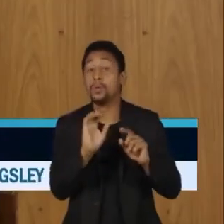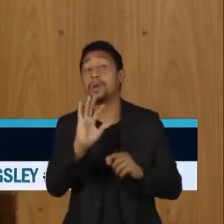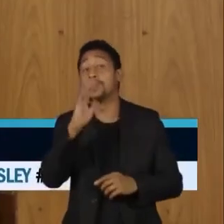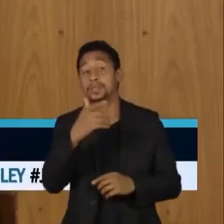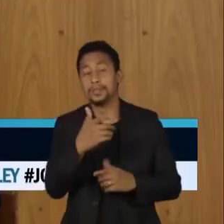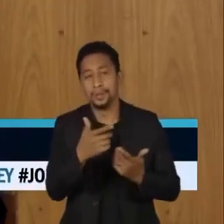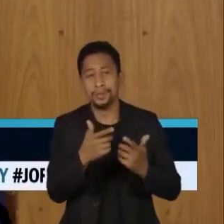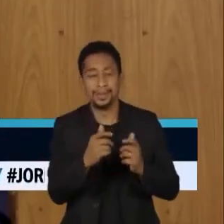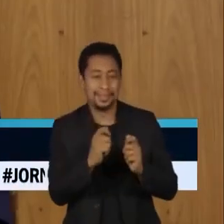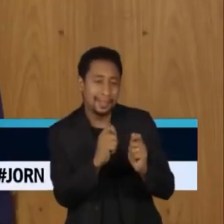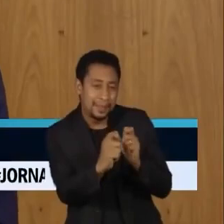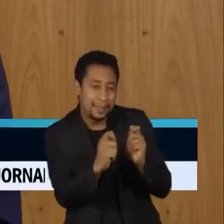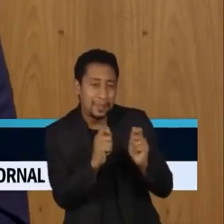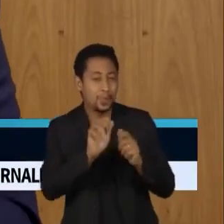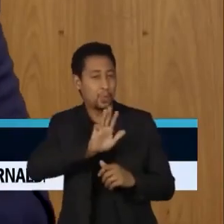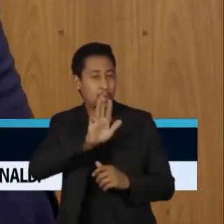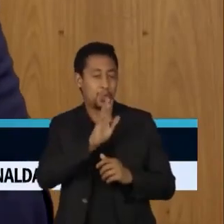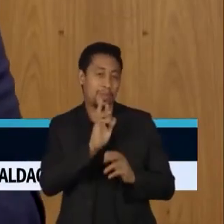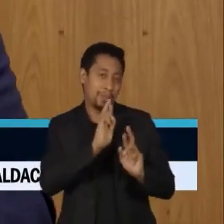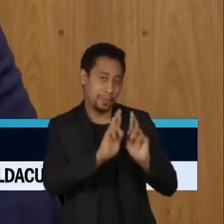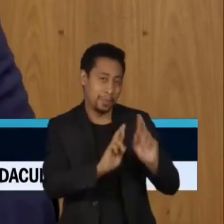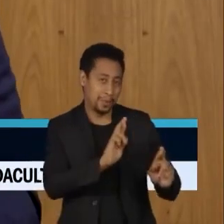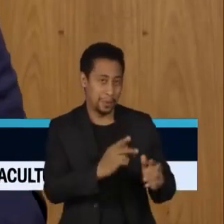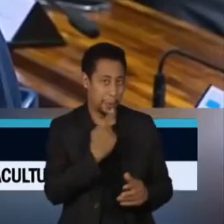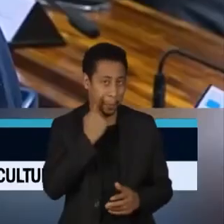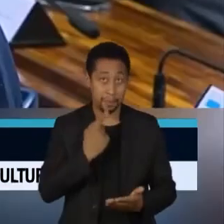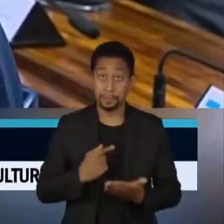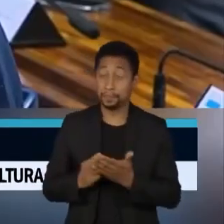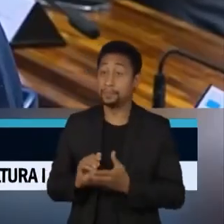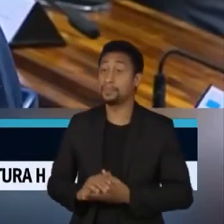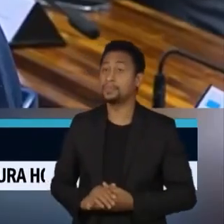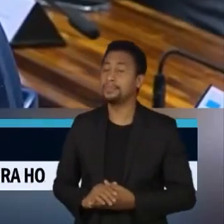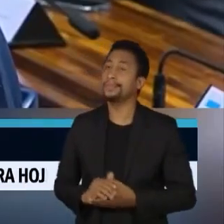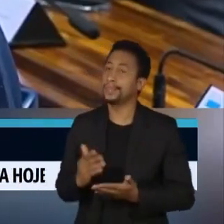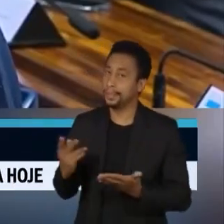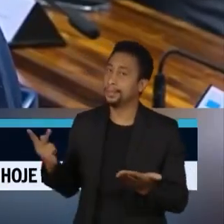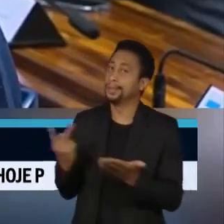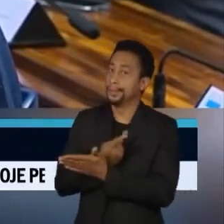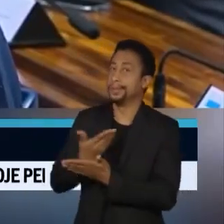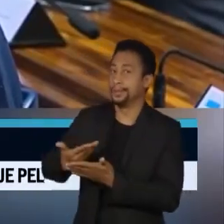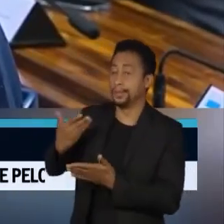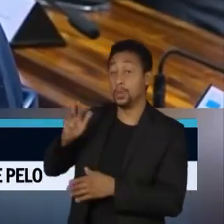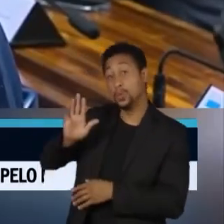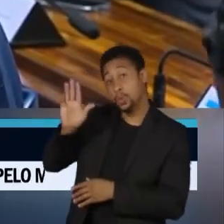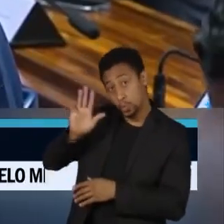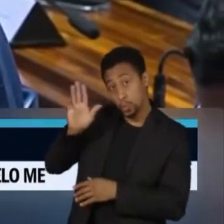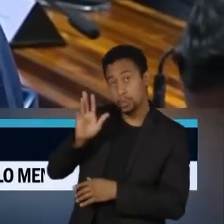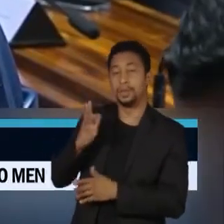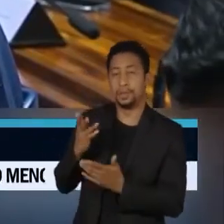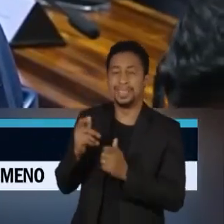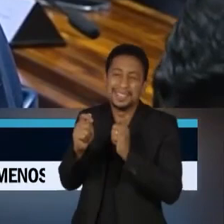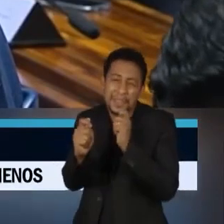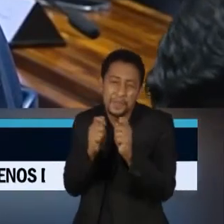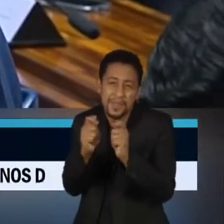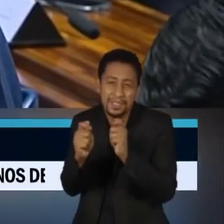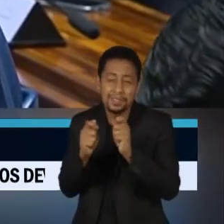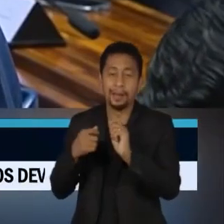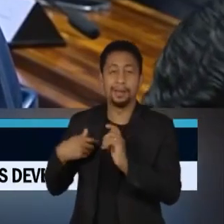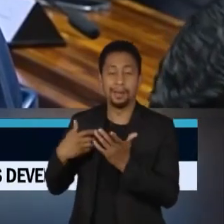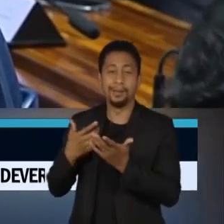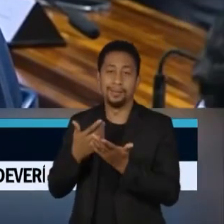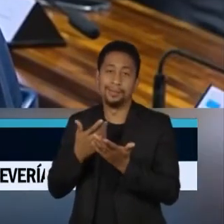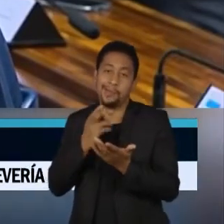entrevista dada pelo presidente Lula. Entrevista pouco recomendável do presidente da República, que de uma forma